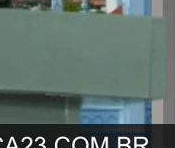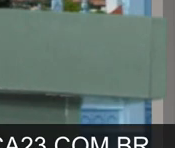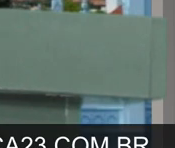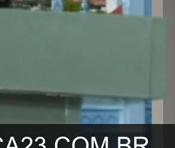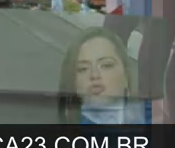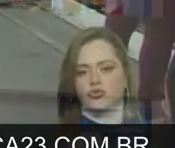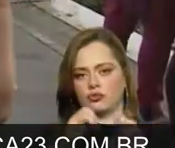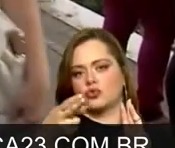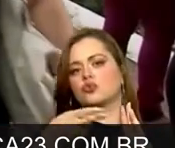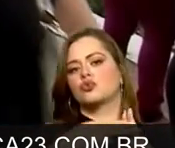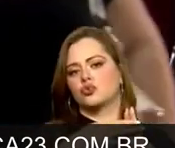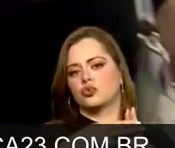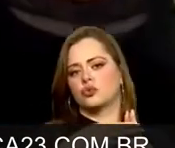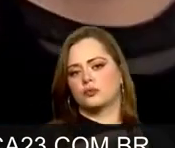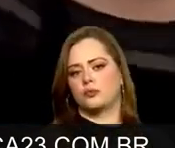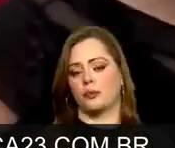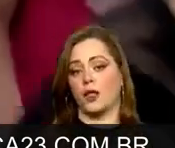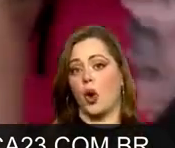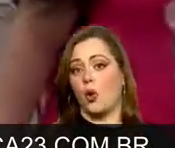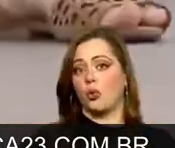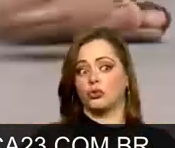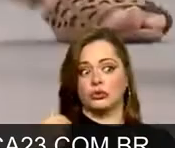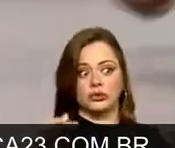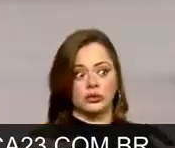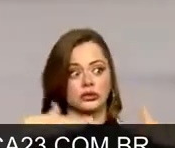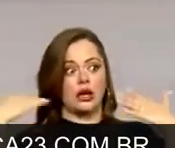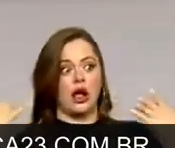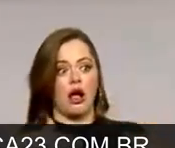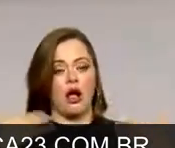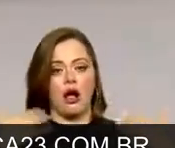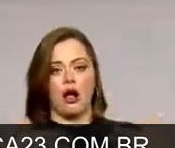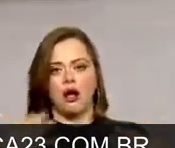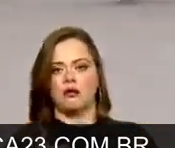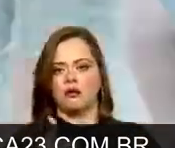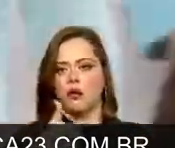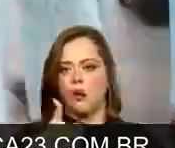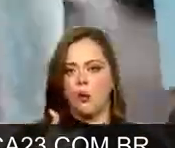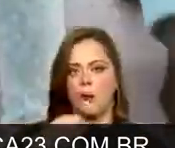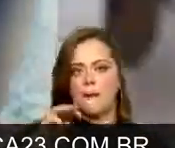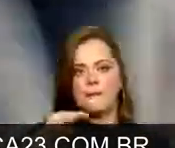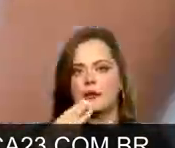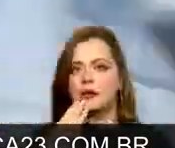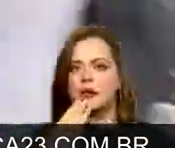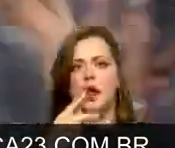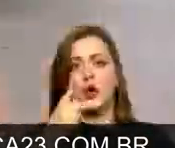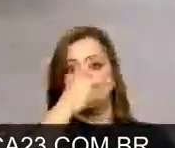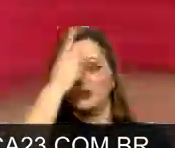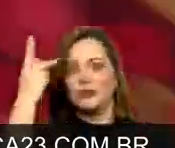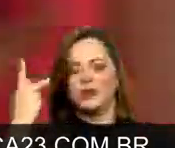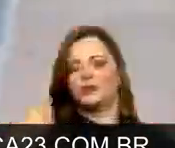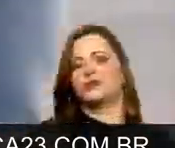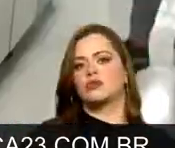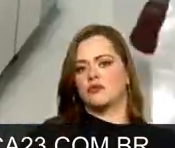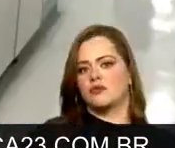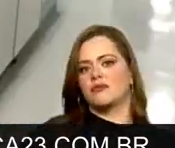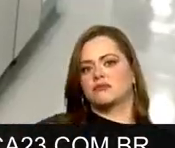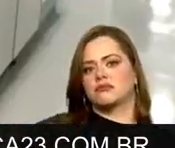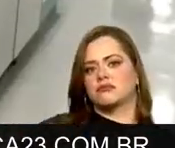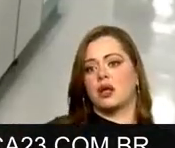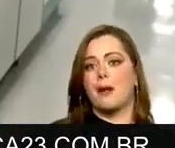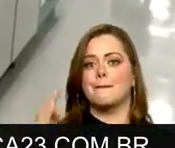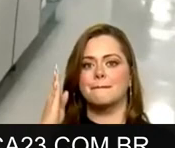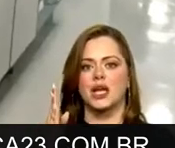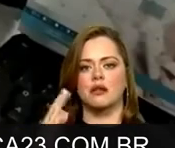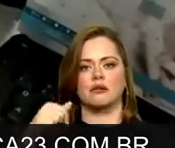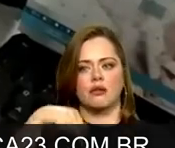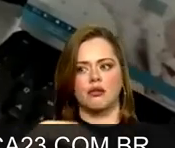cuidados. O número impressiona. Quase 1 milhão de pessoas vivem com hepatite B no Brasil. Mas até o